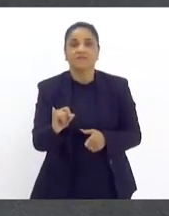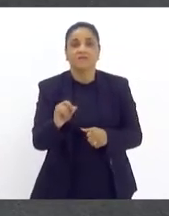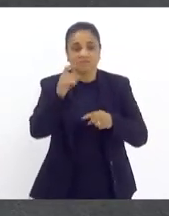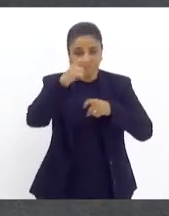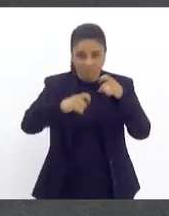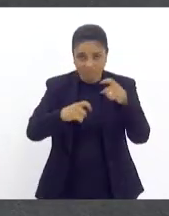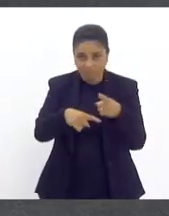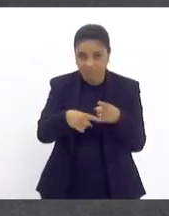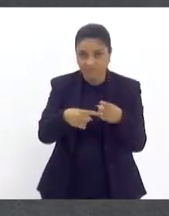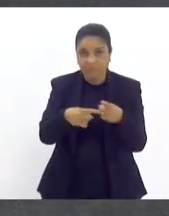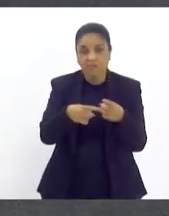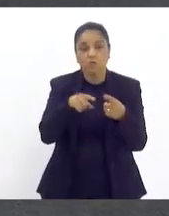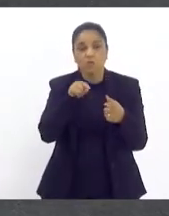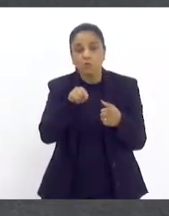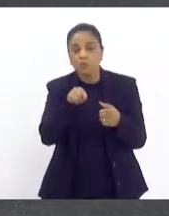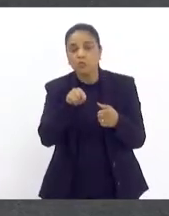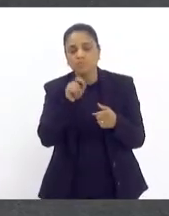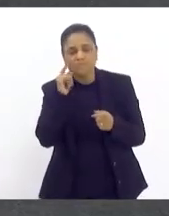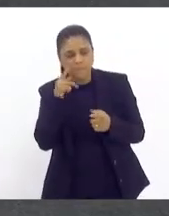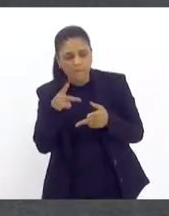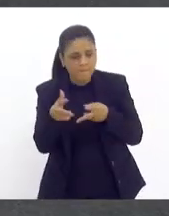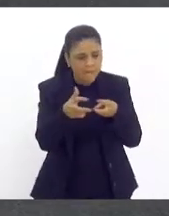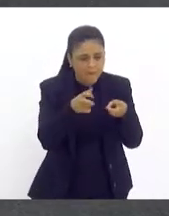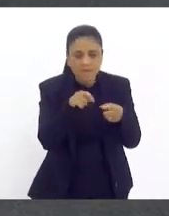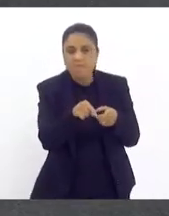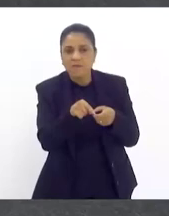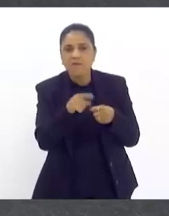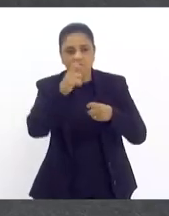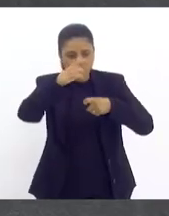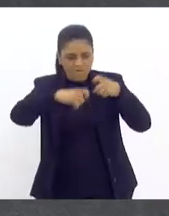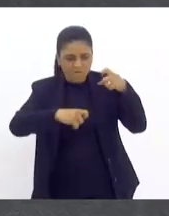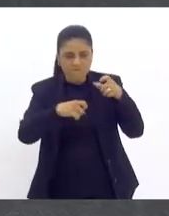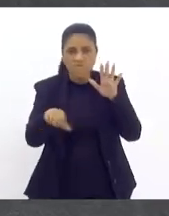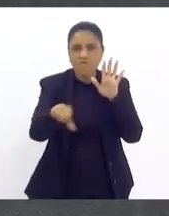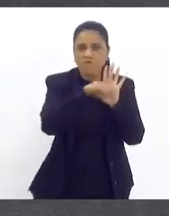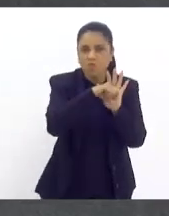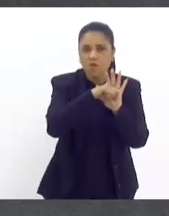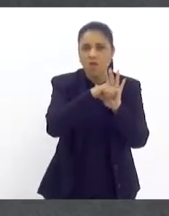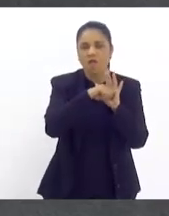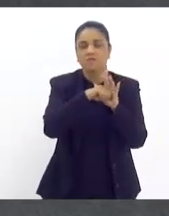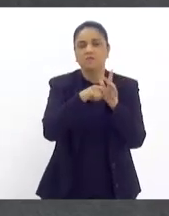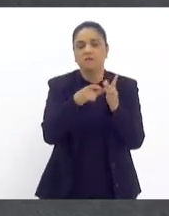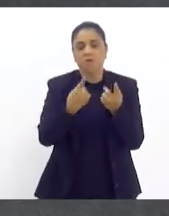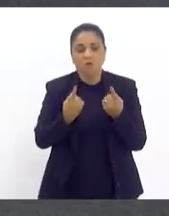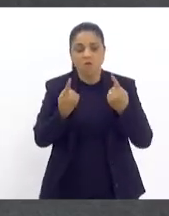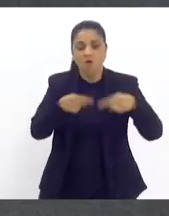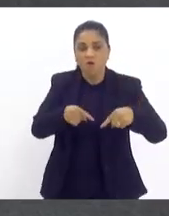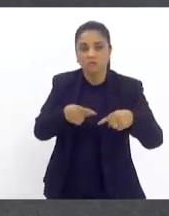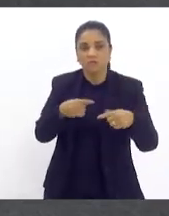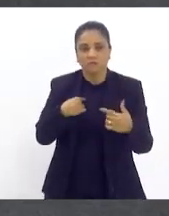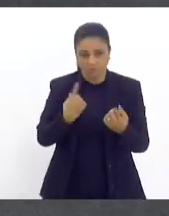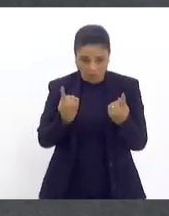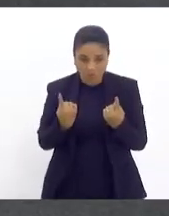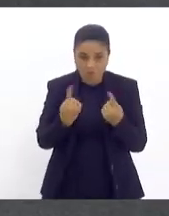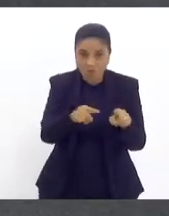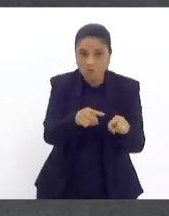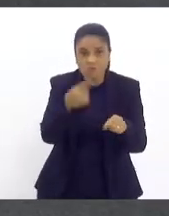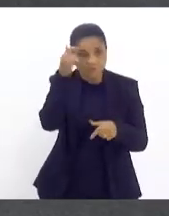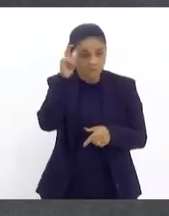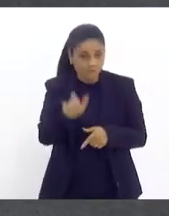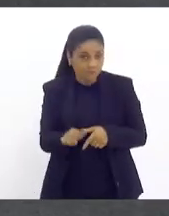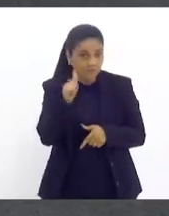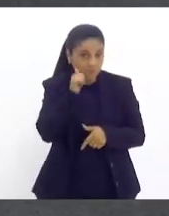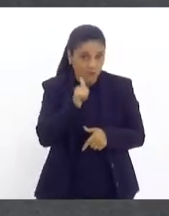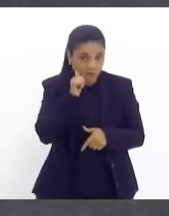identificados praticando crime de violência contra mulher seja impedidos de continuar a frente